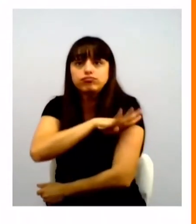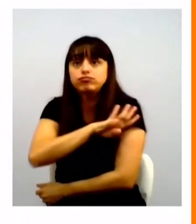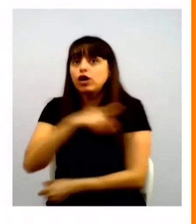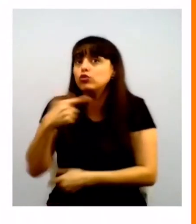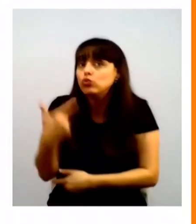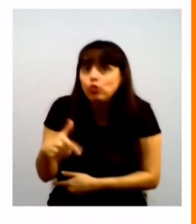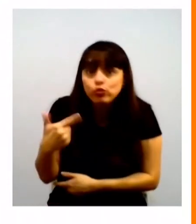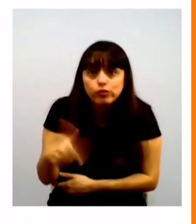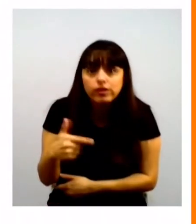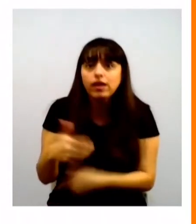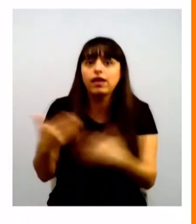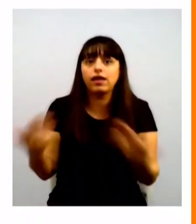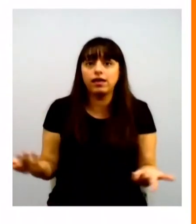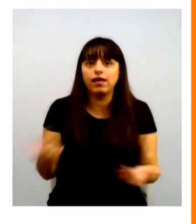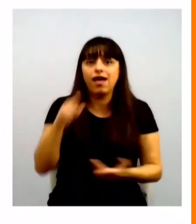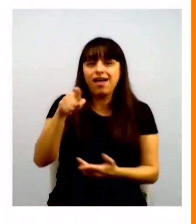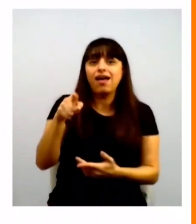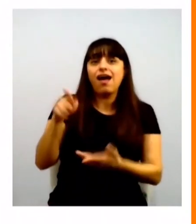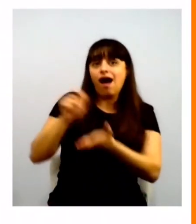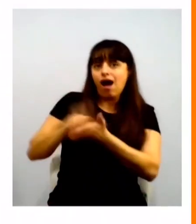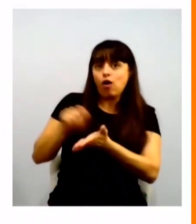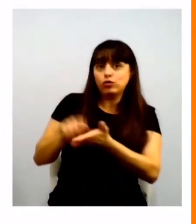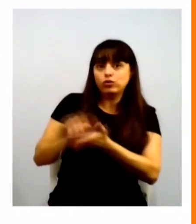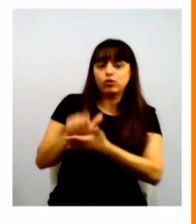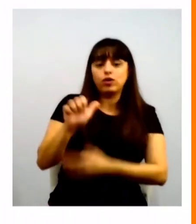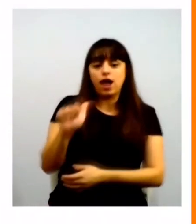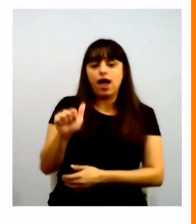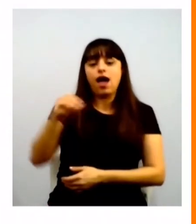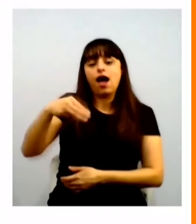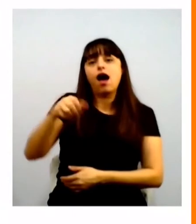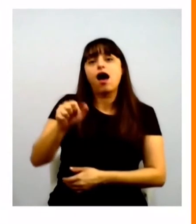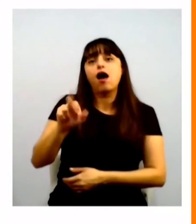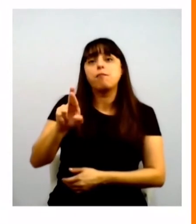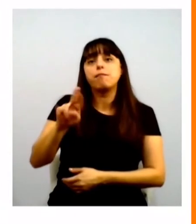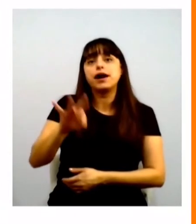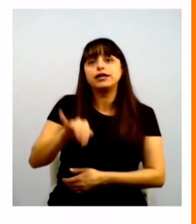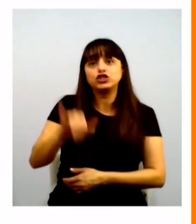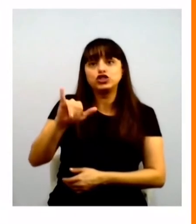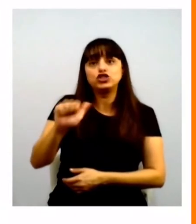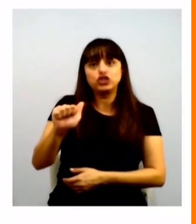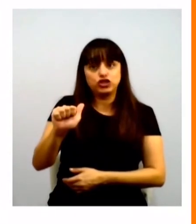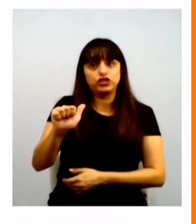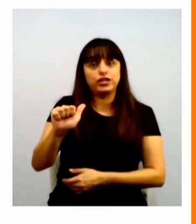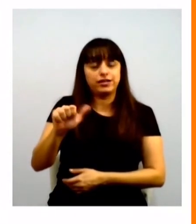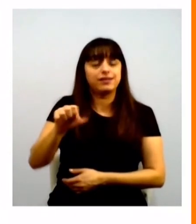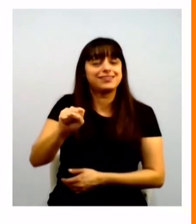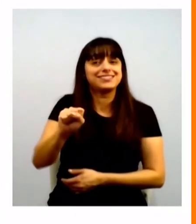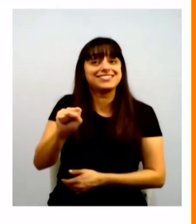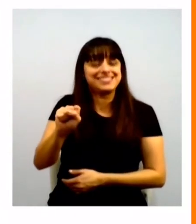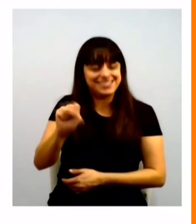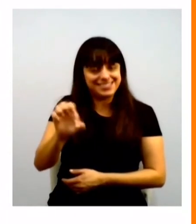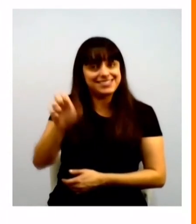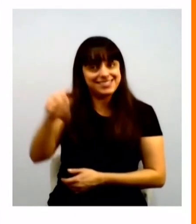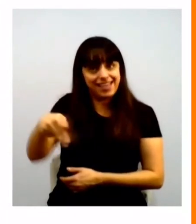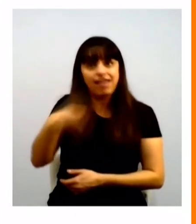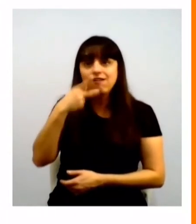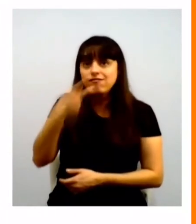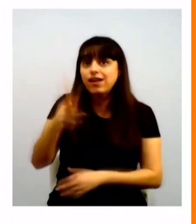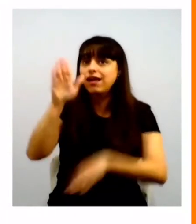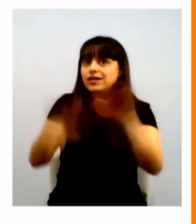para ter autonomia para regir seus destinos como pessoas.